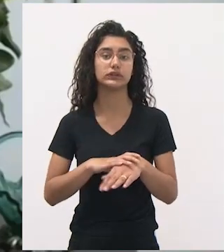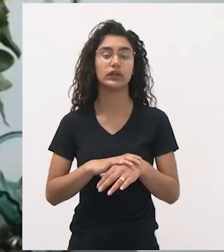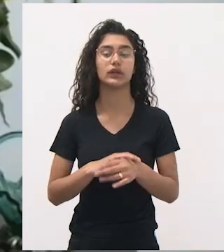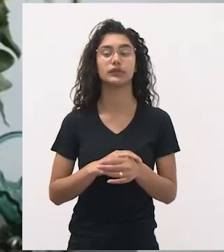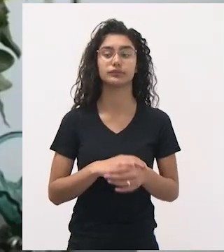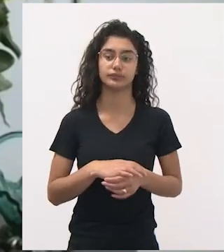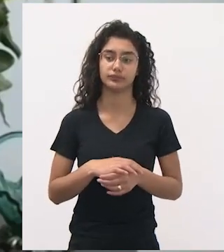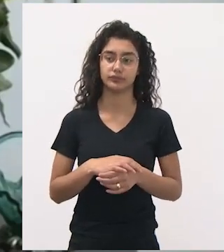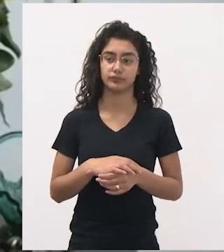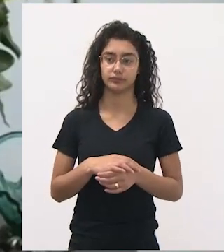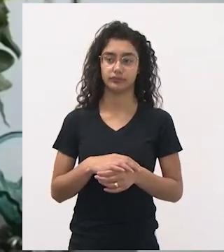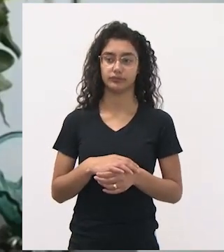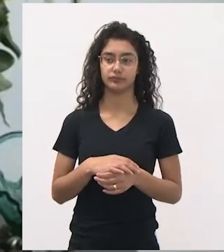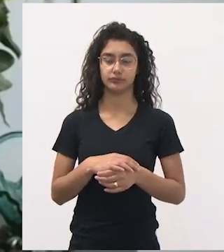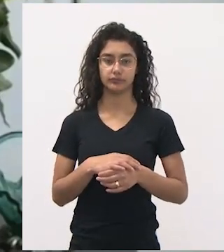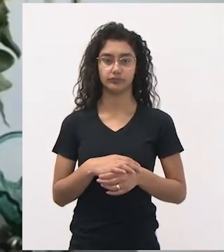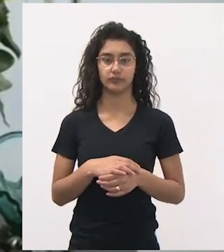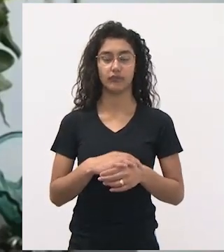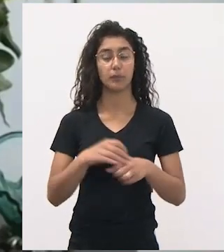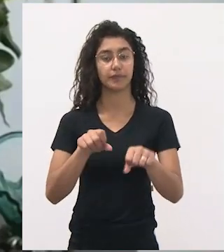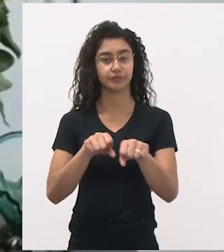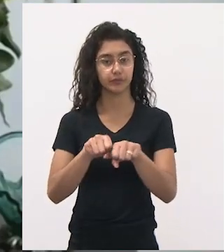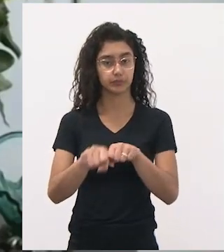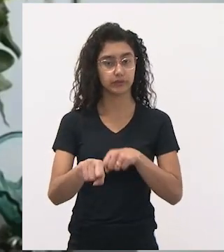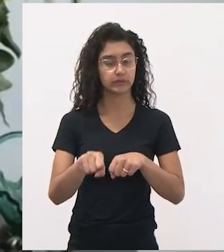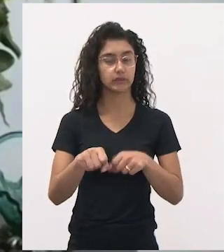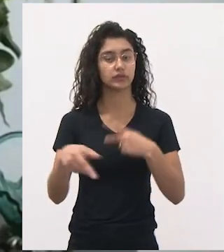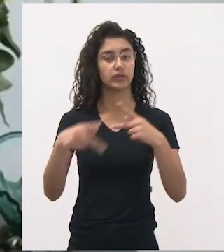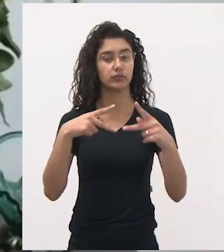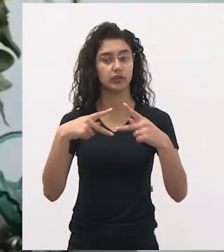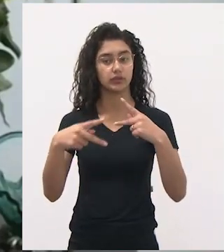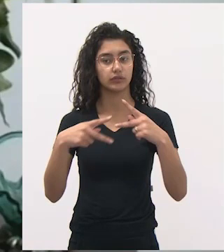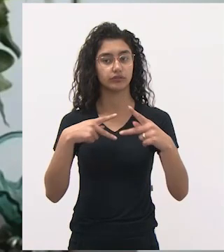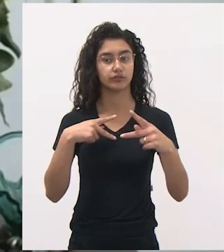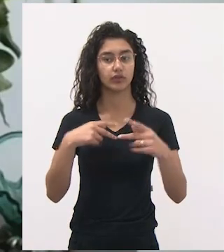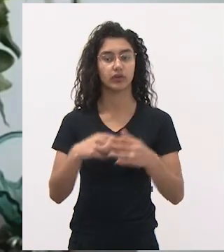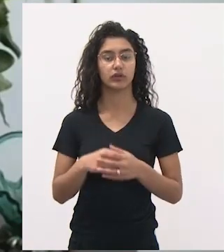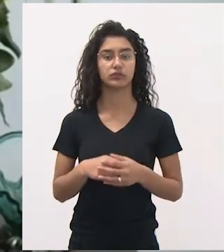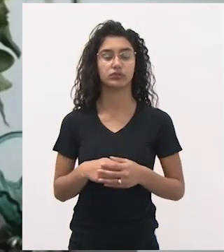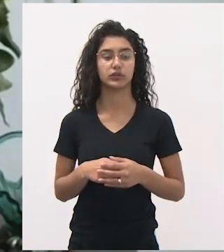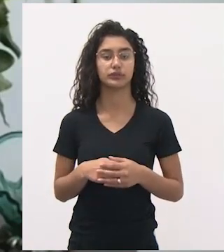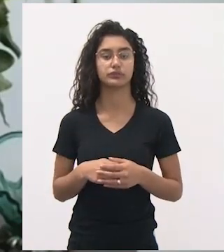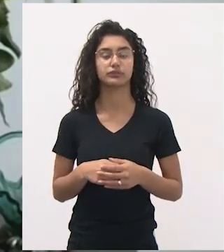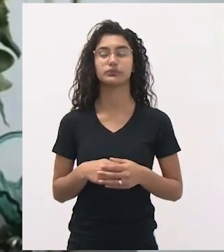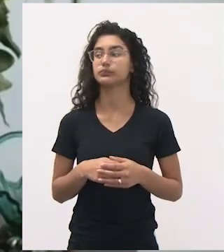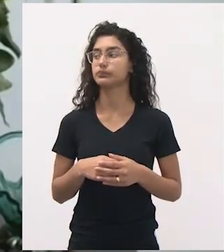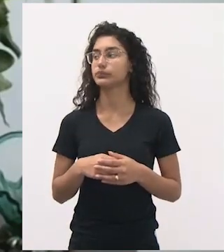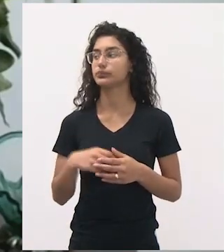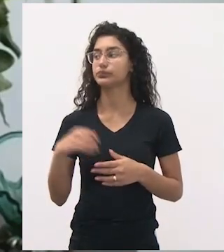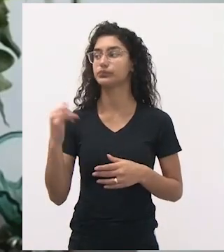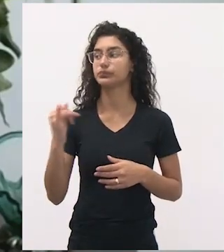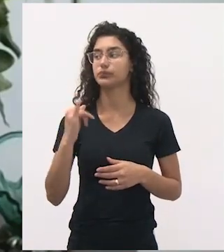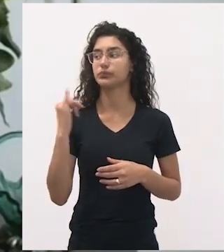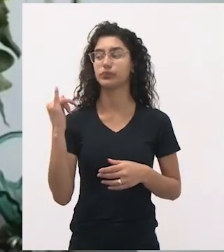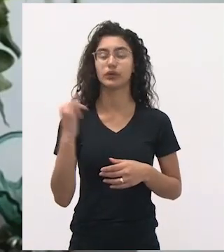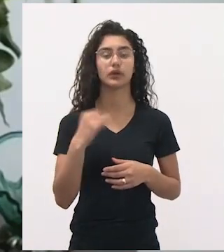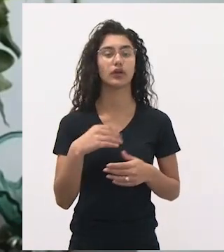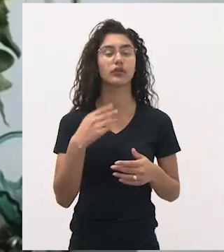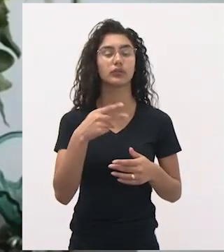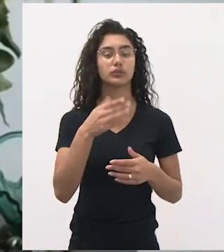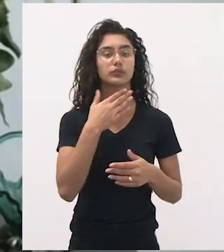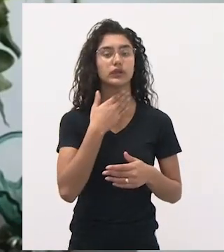retomar a formação na plataforma. É muito interessante, vamos conversar sobre isso, tá